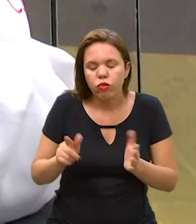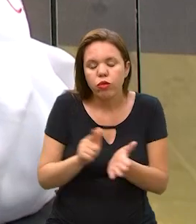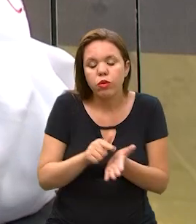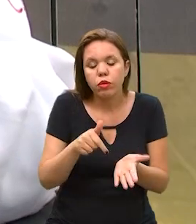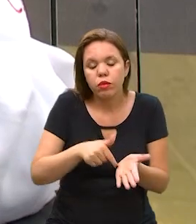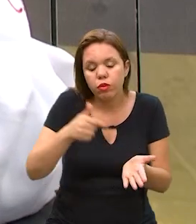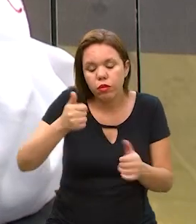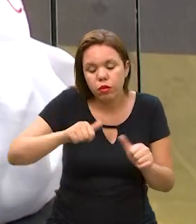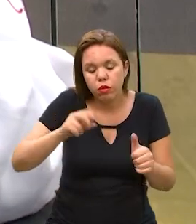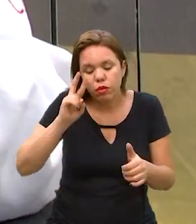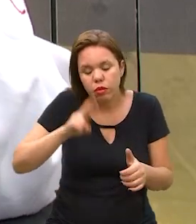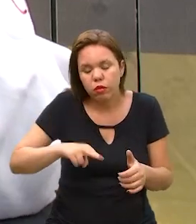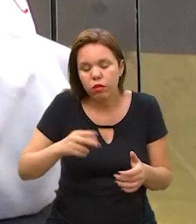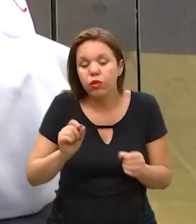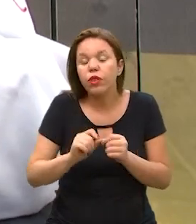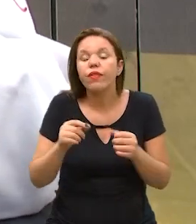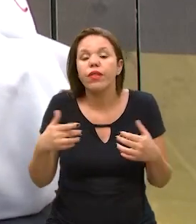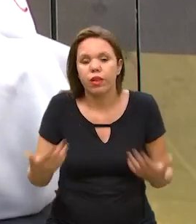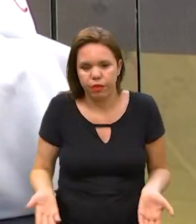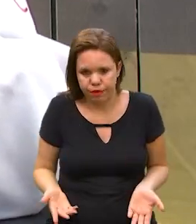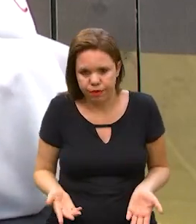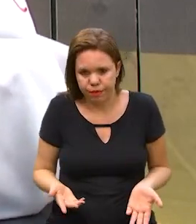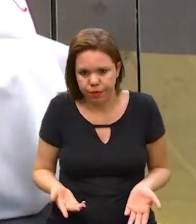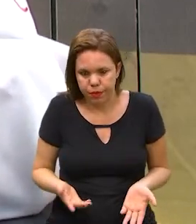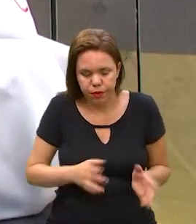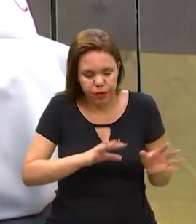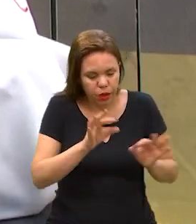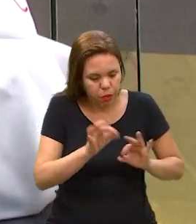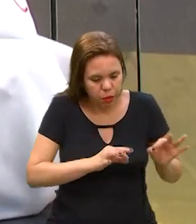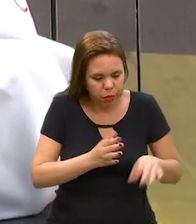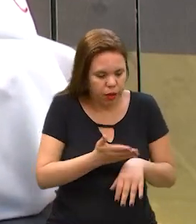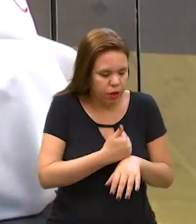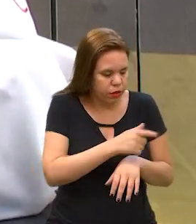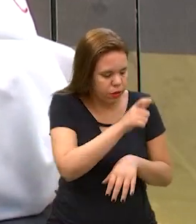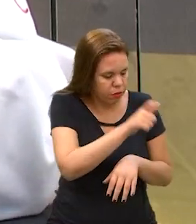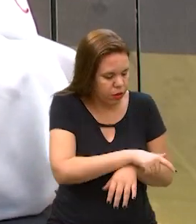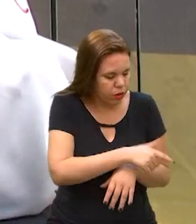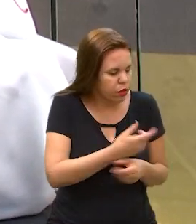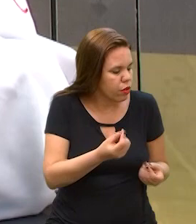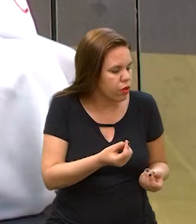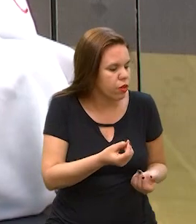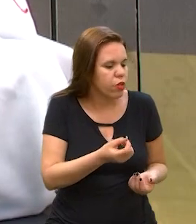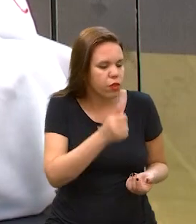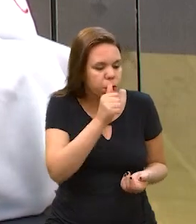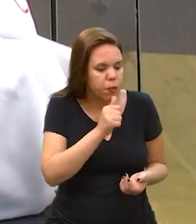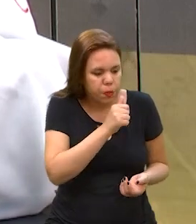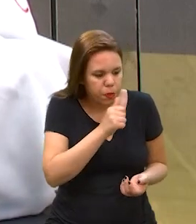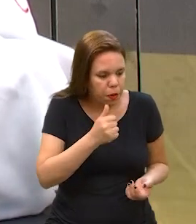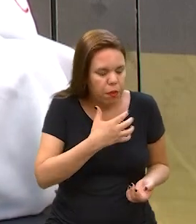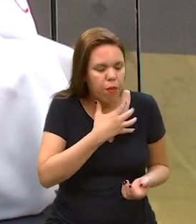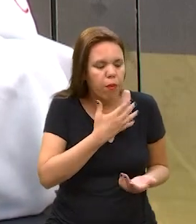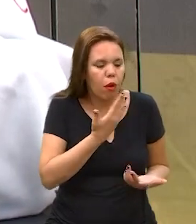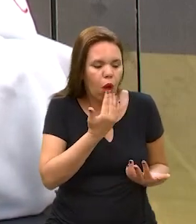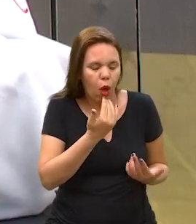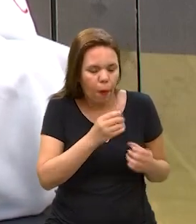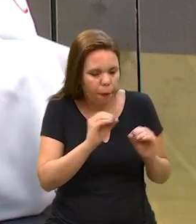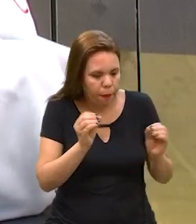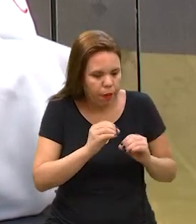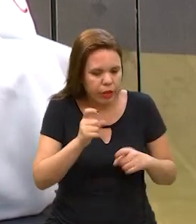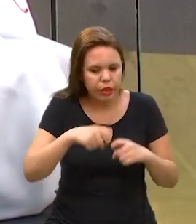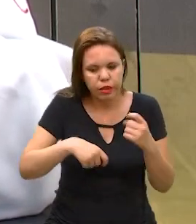a fase pré-analítica faz? Ela vê o preparo prévio do paciente, se ele está em jejum, se ele teve